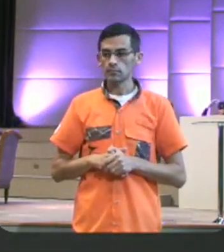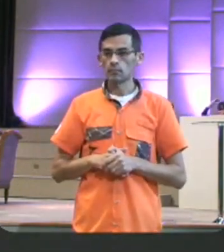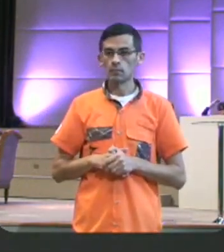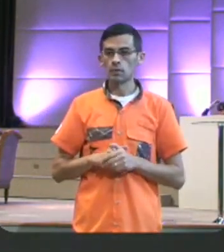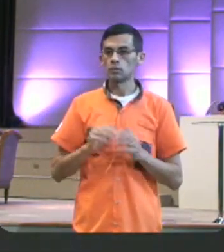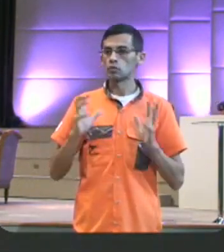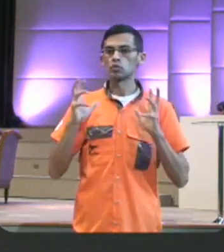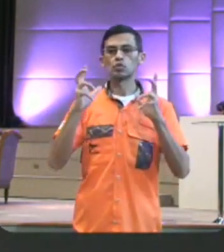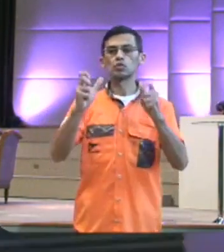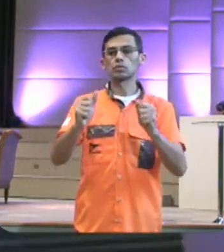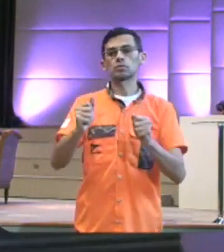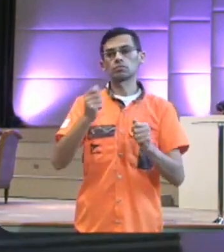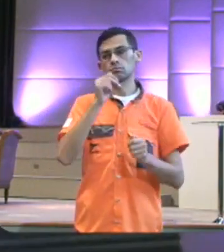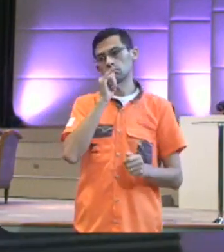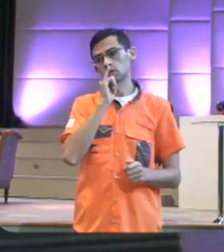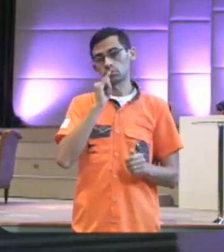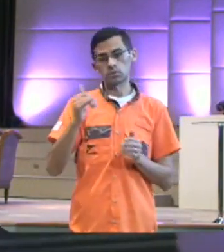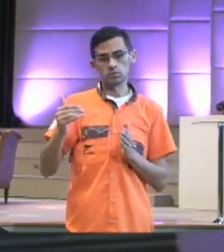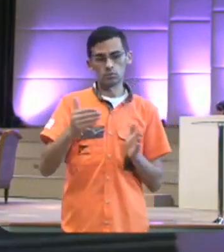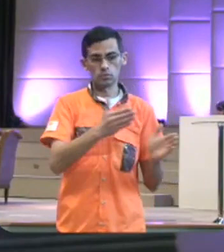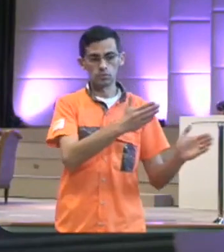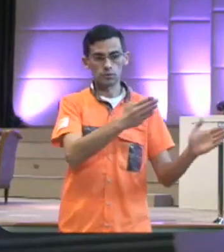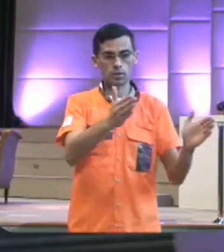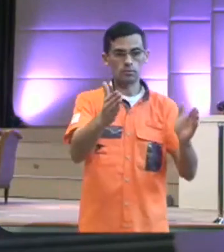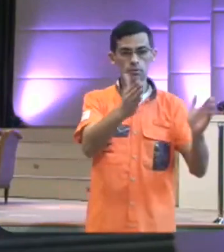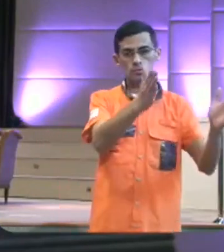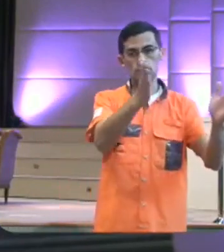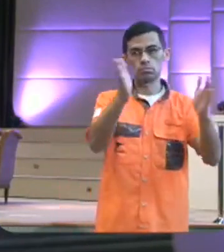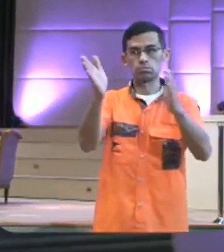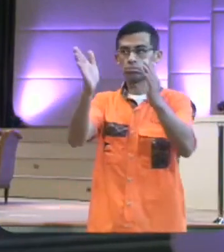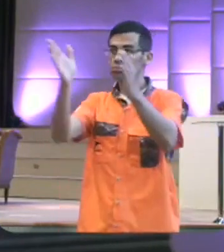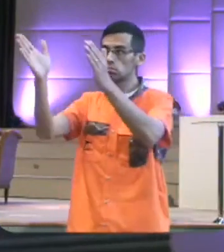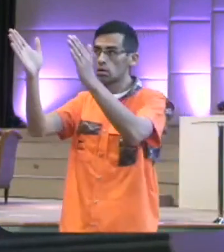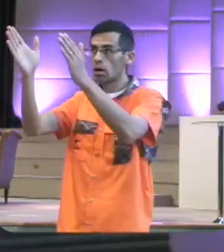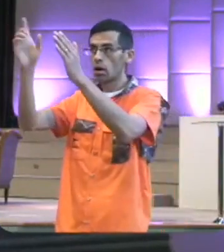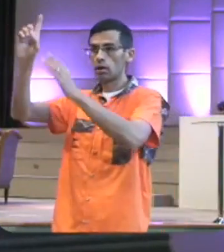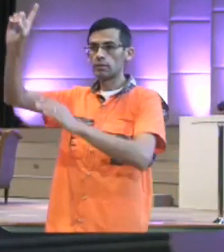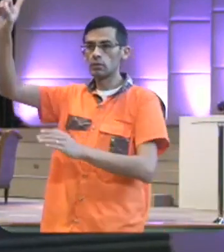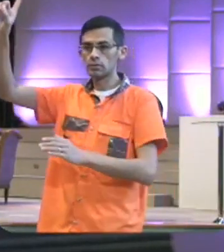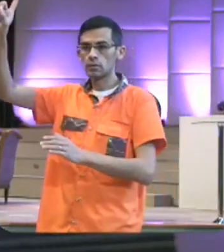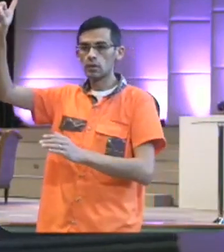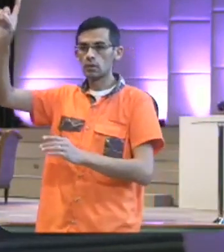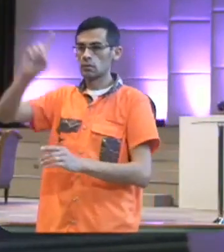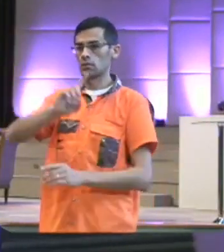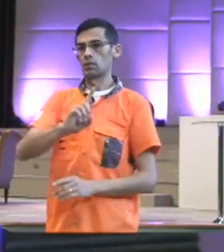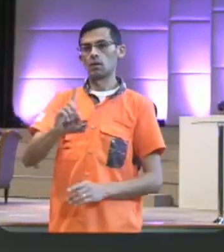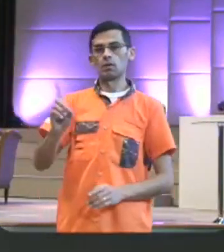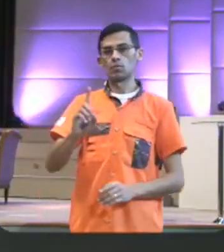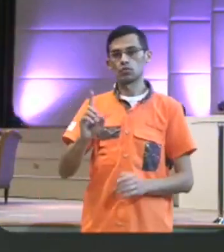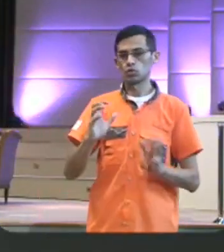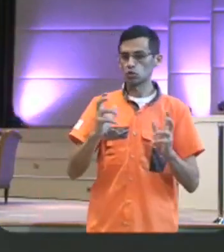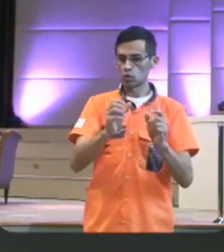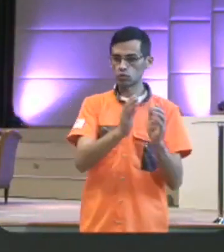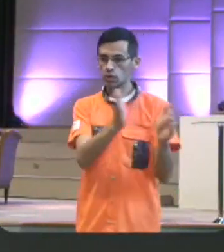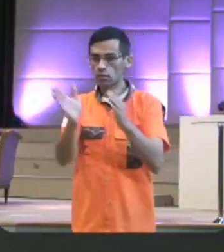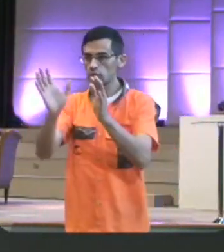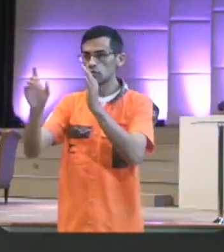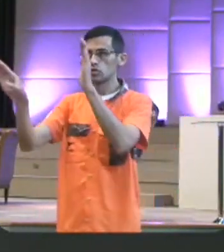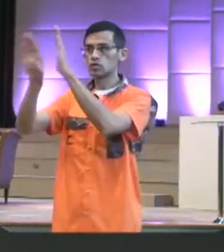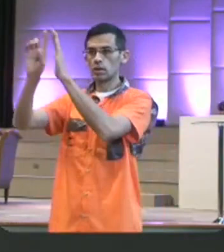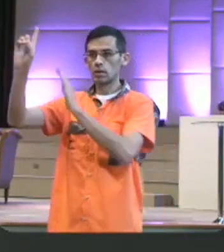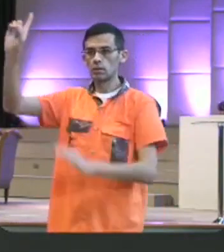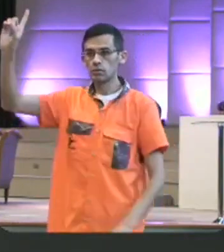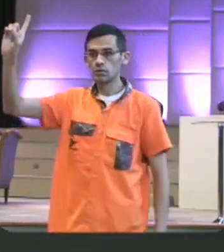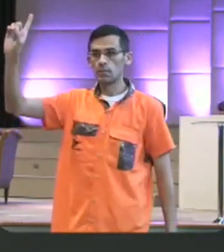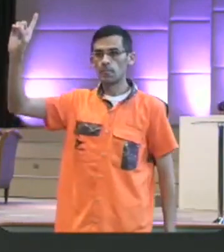todos os caminhos levam a Deus. E ele disse: não, mas peraí, tem alguma coisa errada, filho,